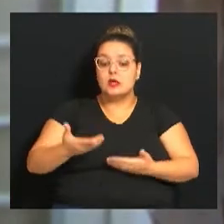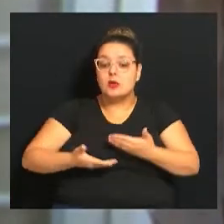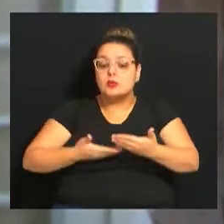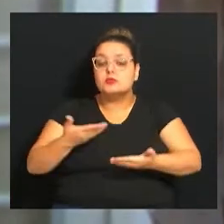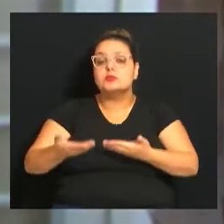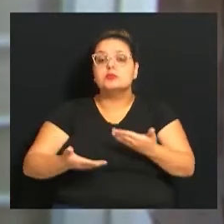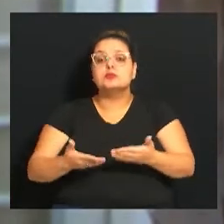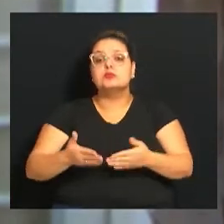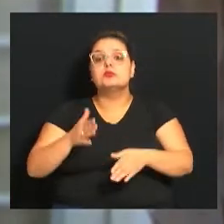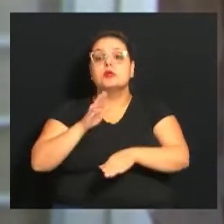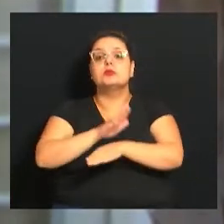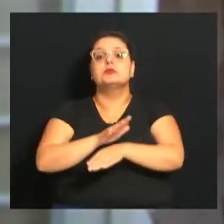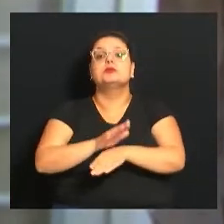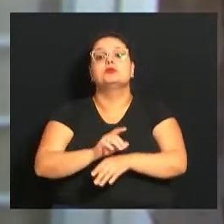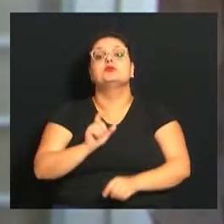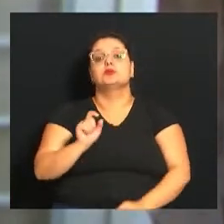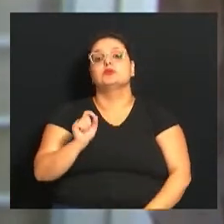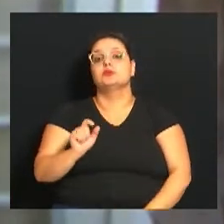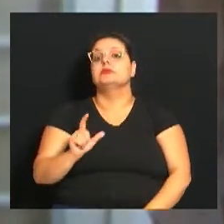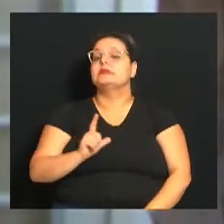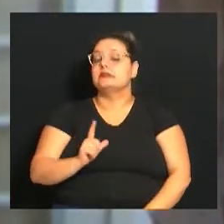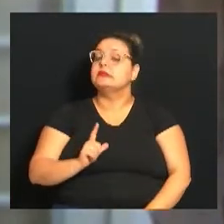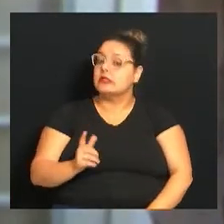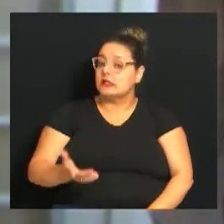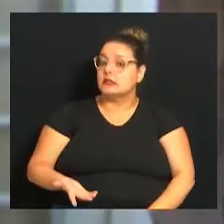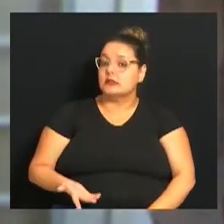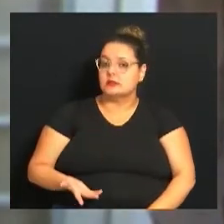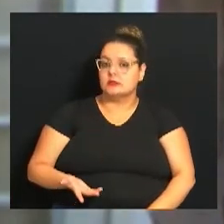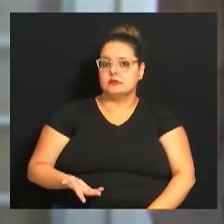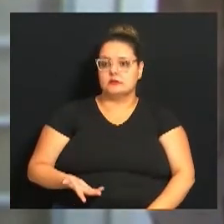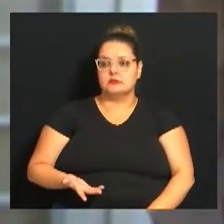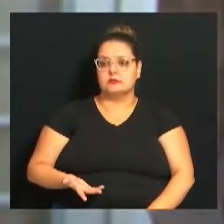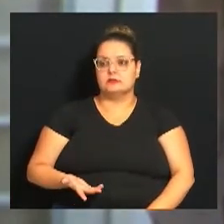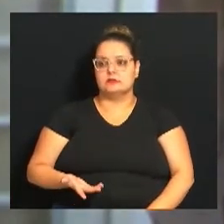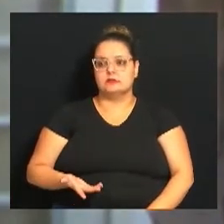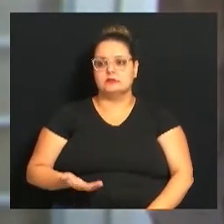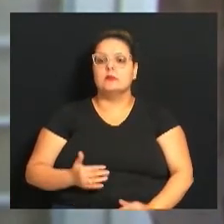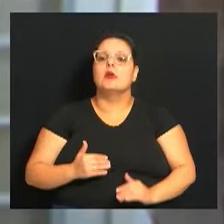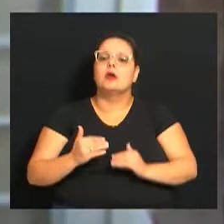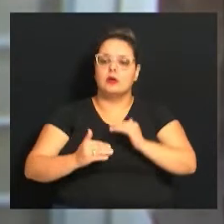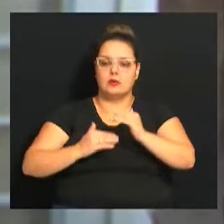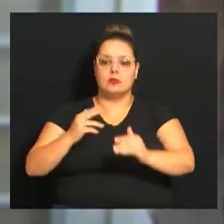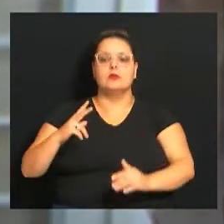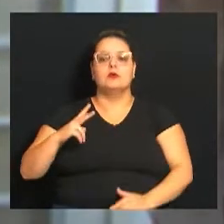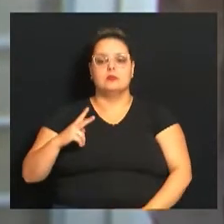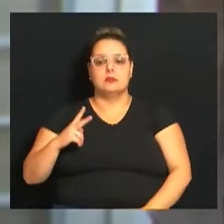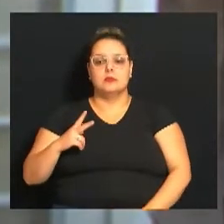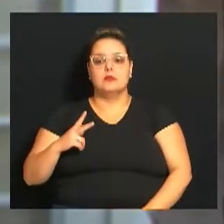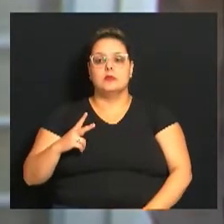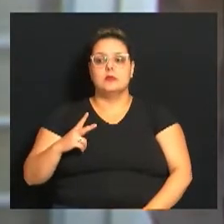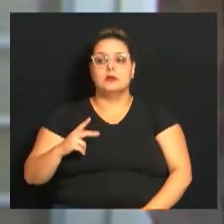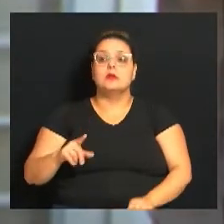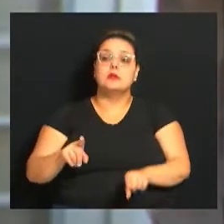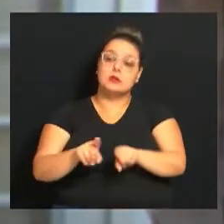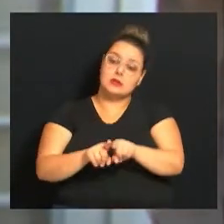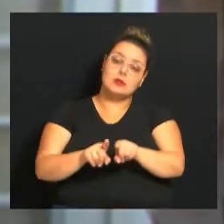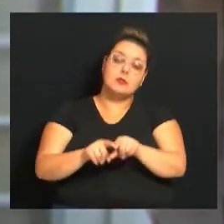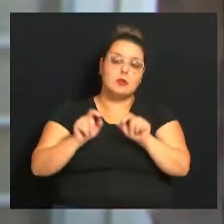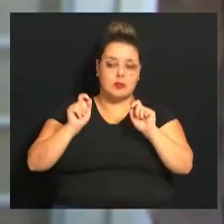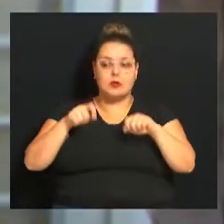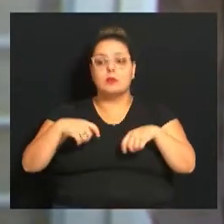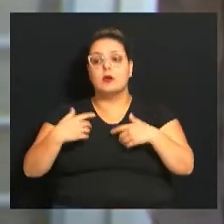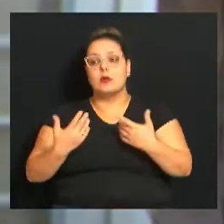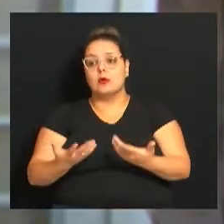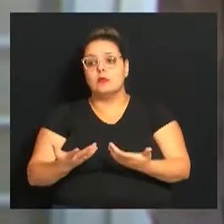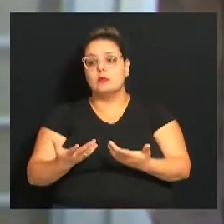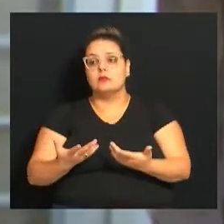ajuda com o que tem, né? Então, é um crescimento pessoal e é uma possibilidade de